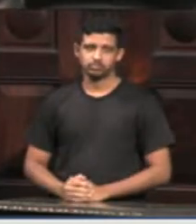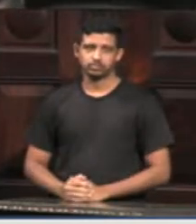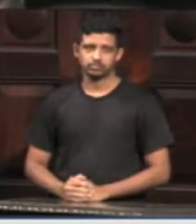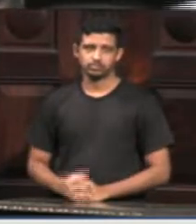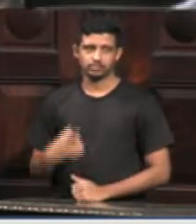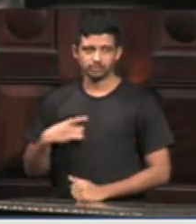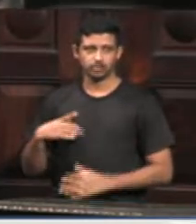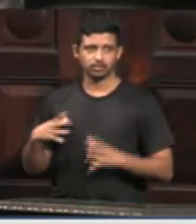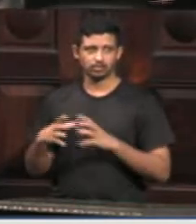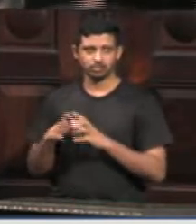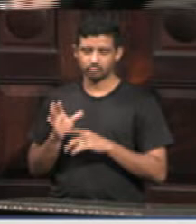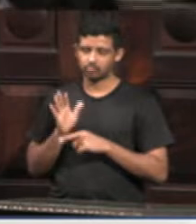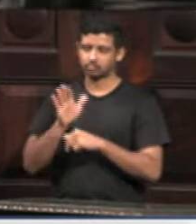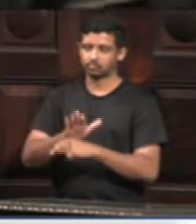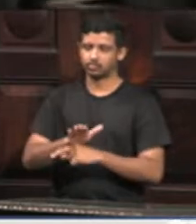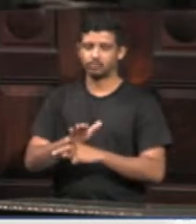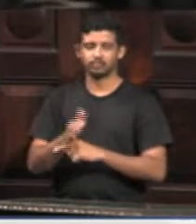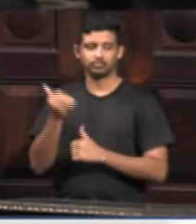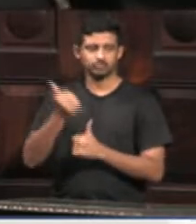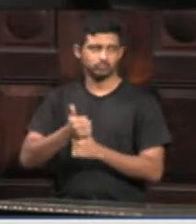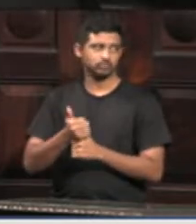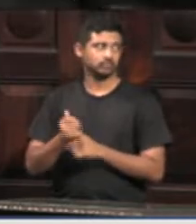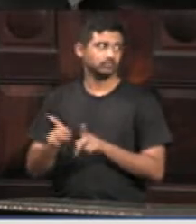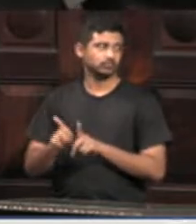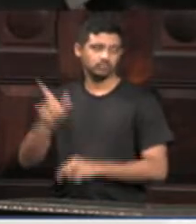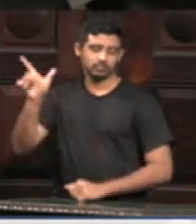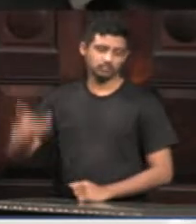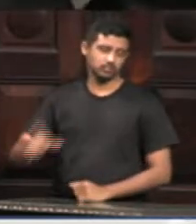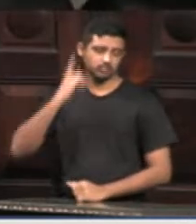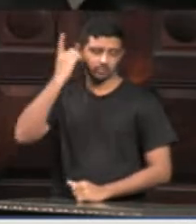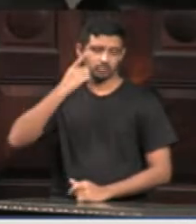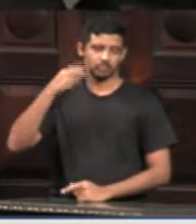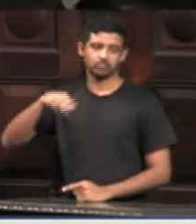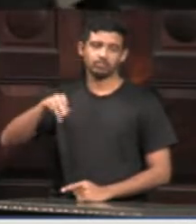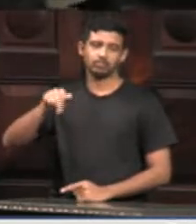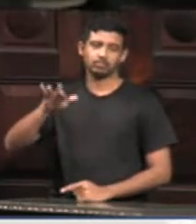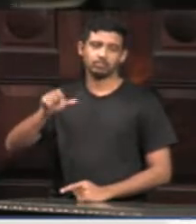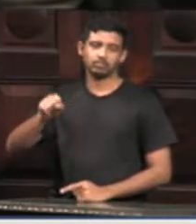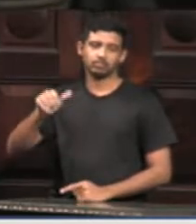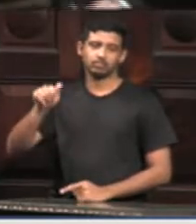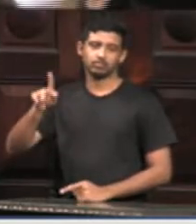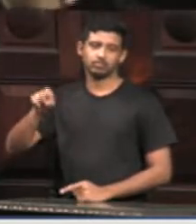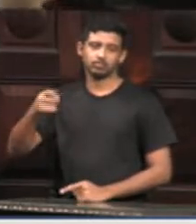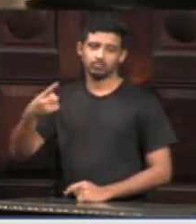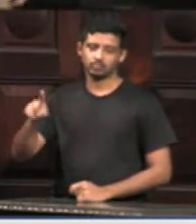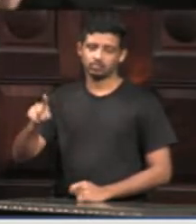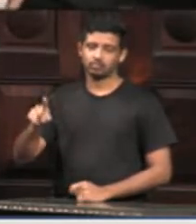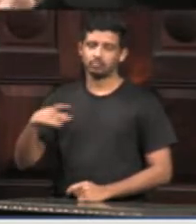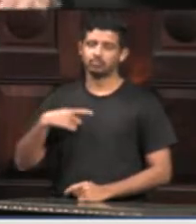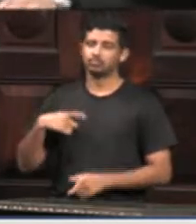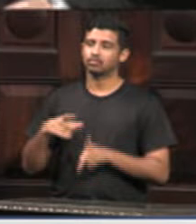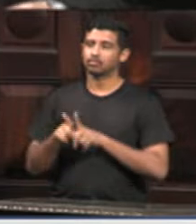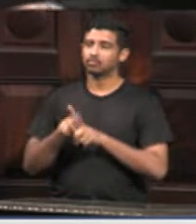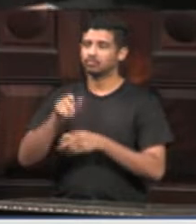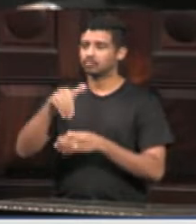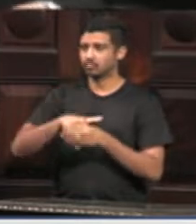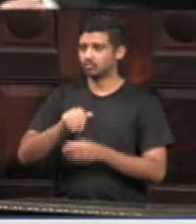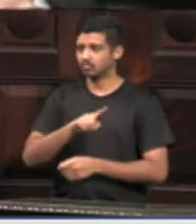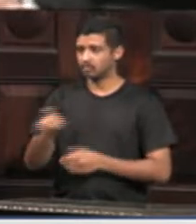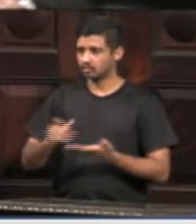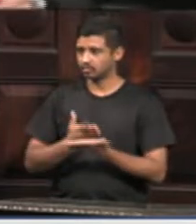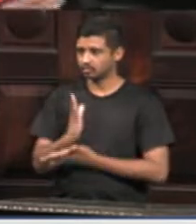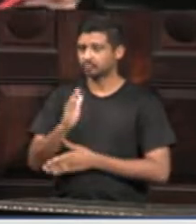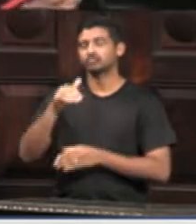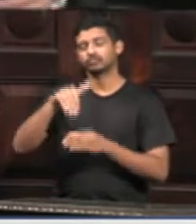legislativa favorável, relator deputado Marcos Abraão. Em discussão, não havendo quem queira discutir, encerra a discussão em votação. Os senhores que aprovam esse como